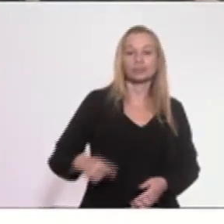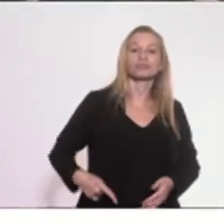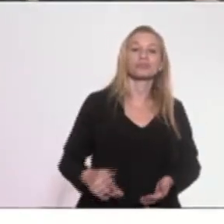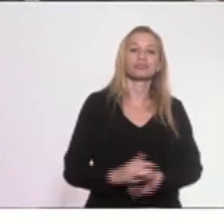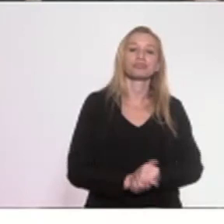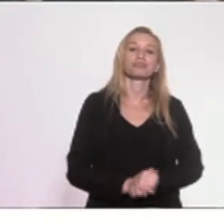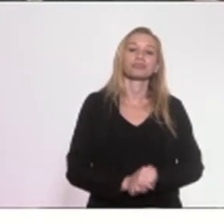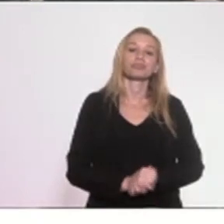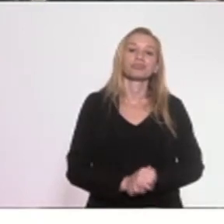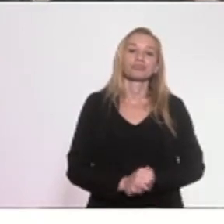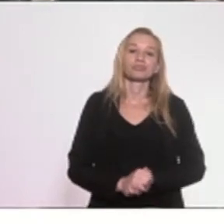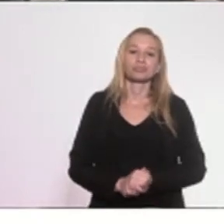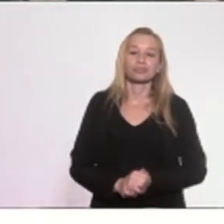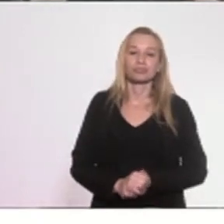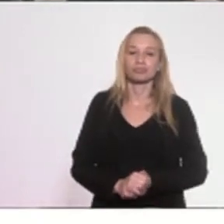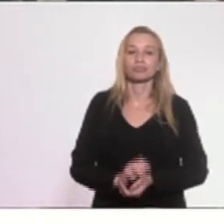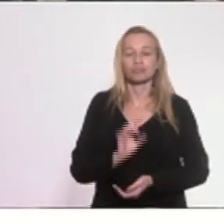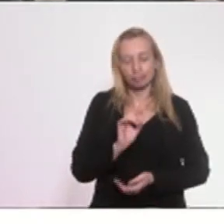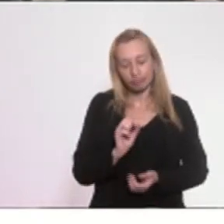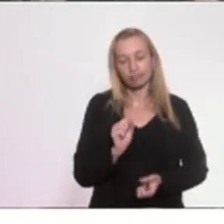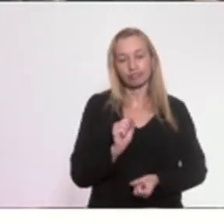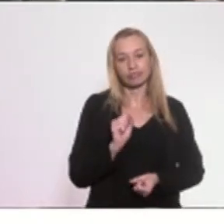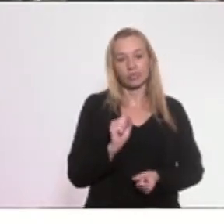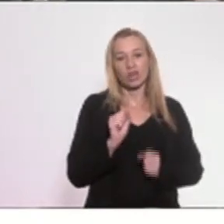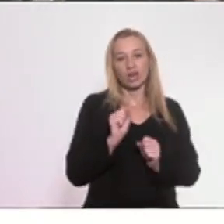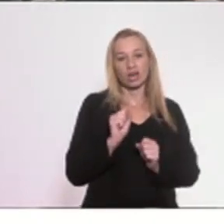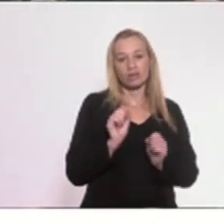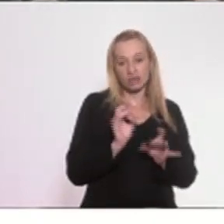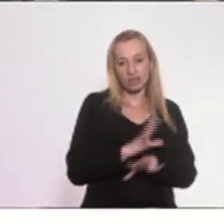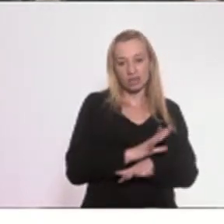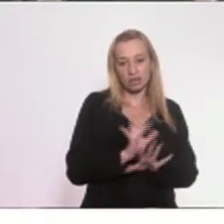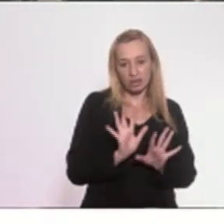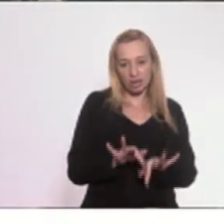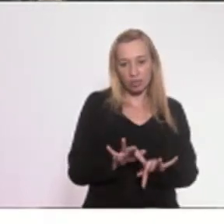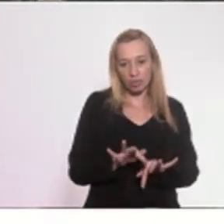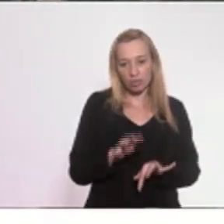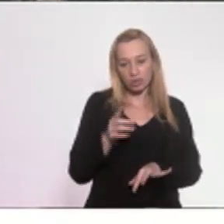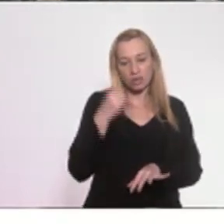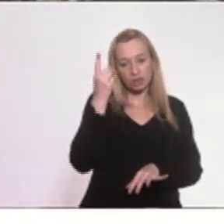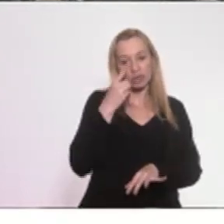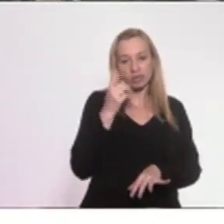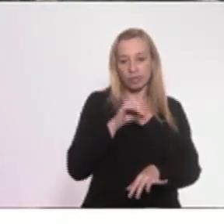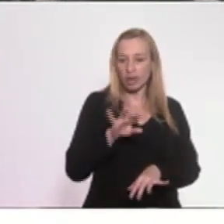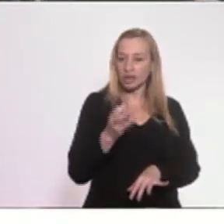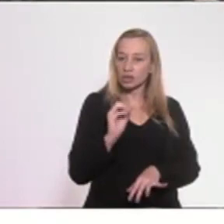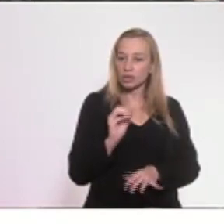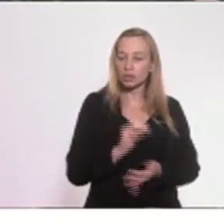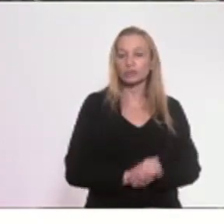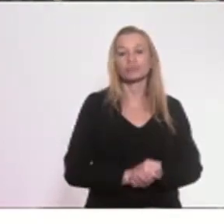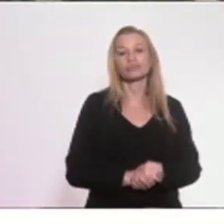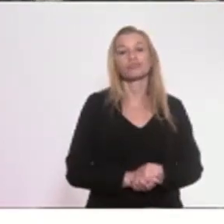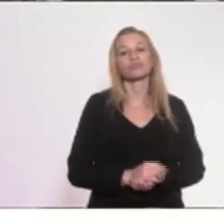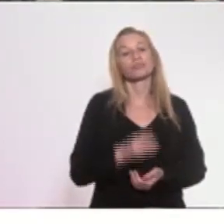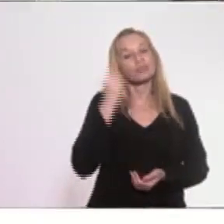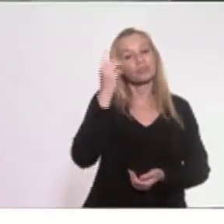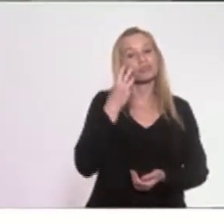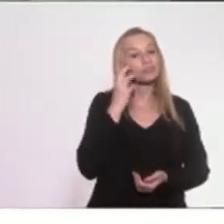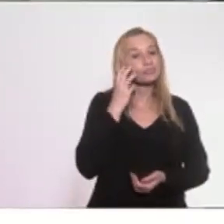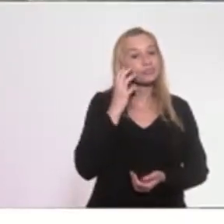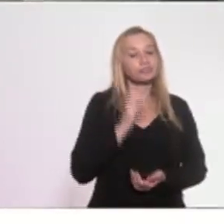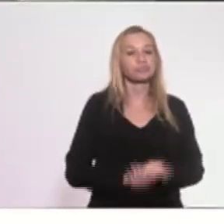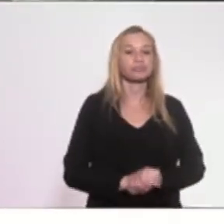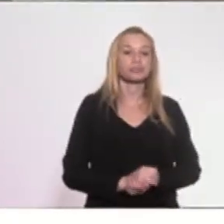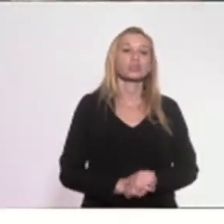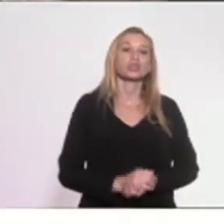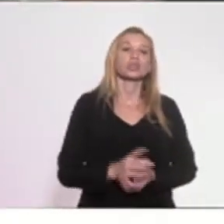Senhor presidente. Um instante só, por favor. Claro. Terminou, deputado Márcio. Questão de ordem, deputado Valdec. Deputado Márcio Pacheco,